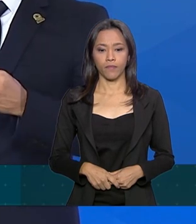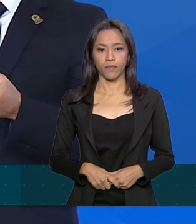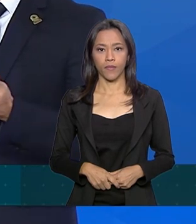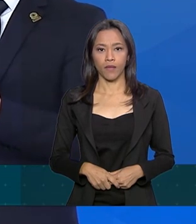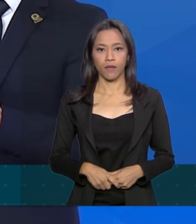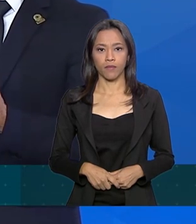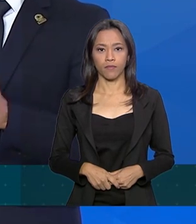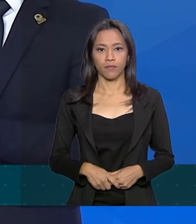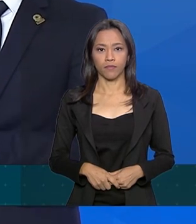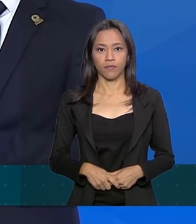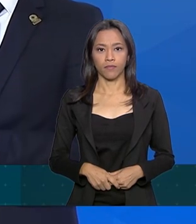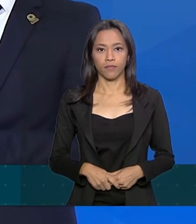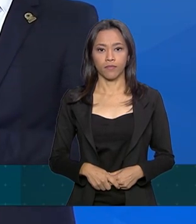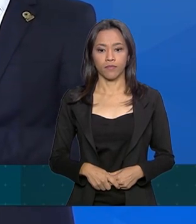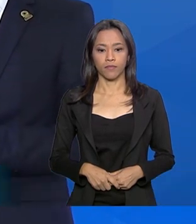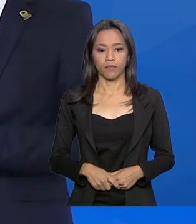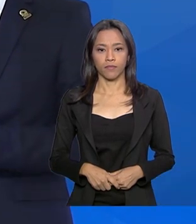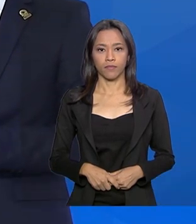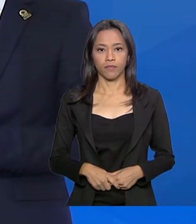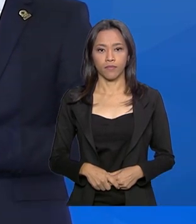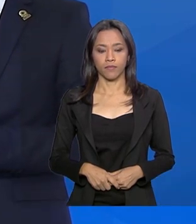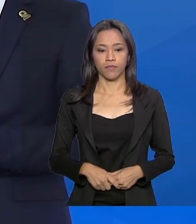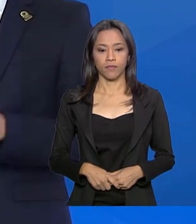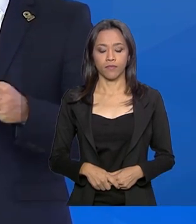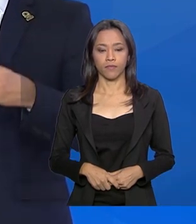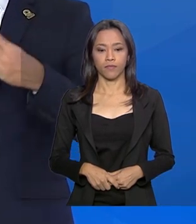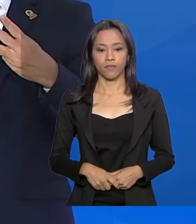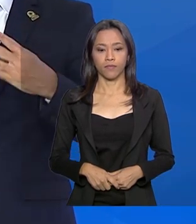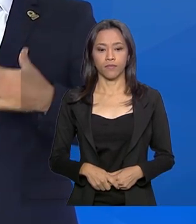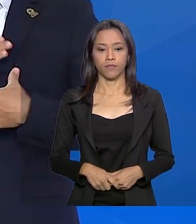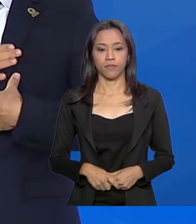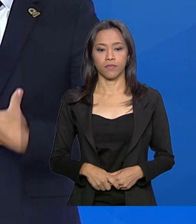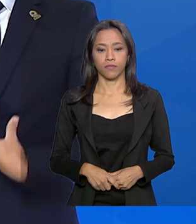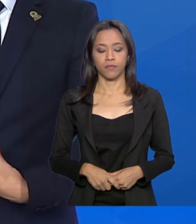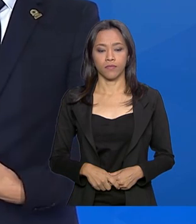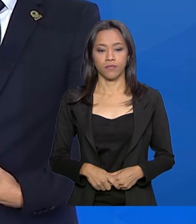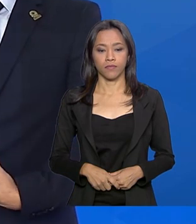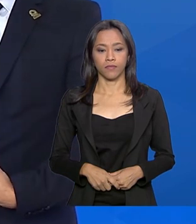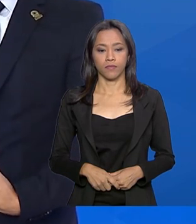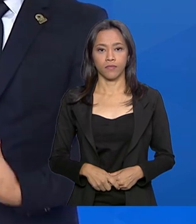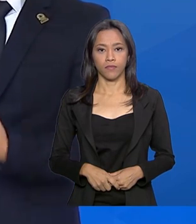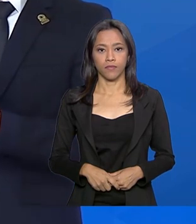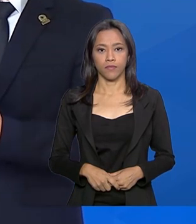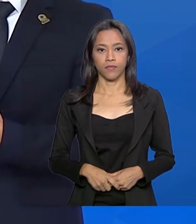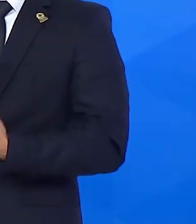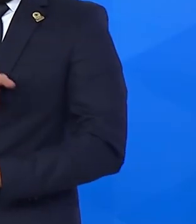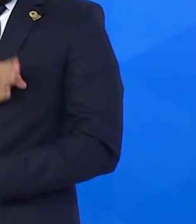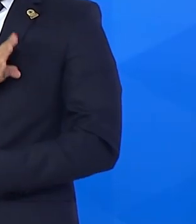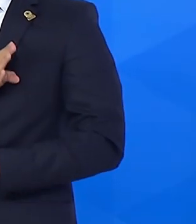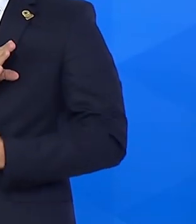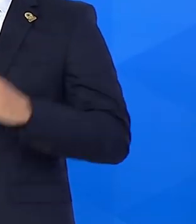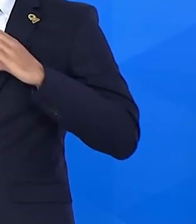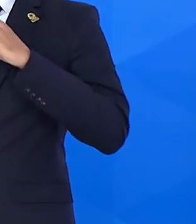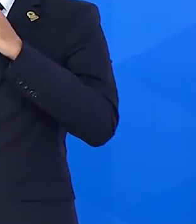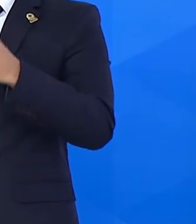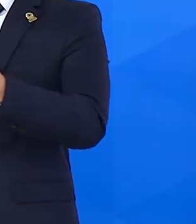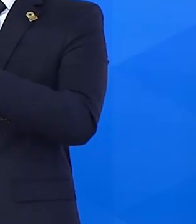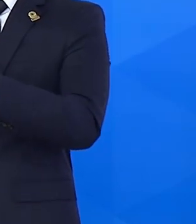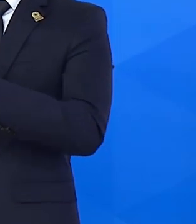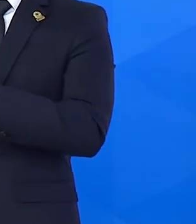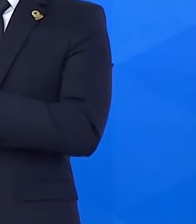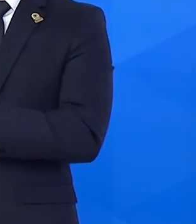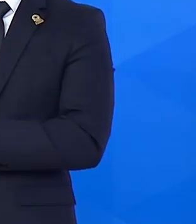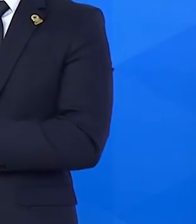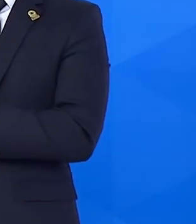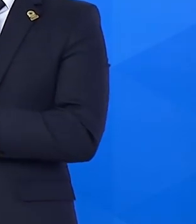carne, osso e espírito, mente, com o coração na pátria, com o Brasil me